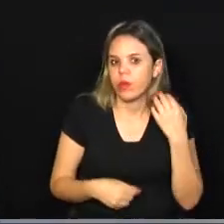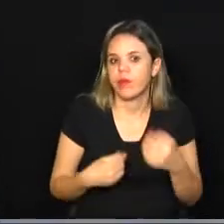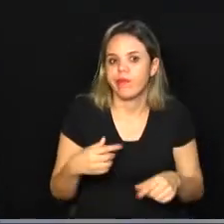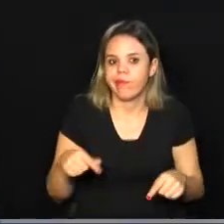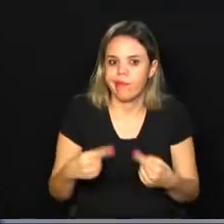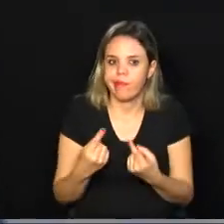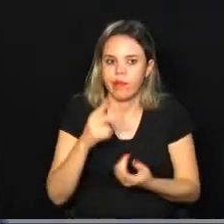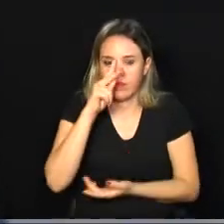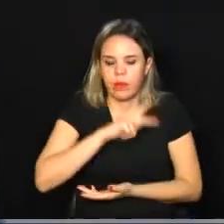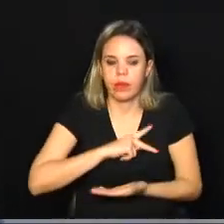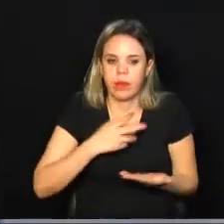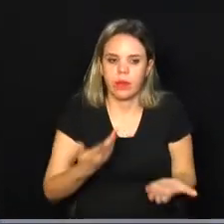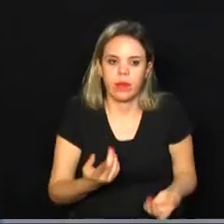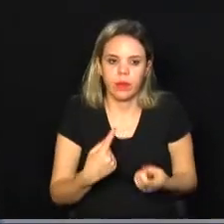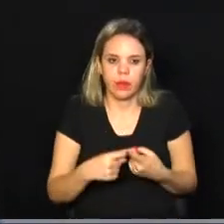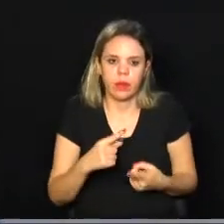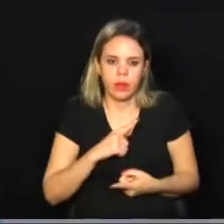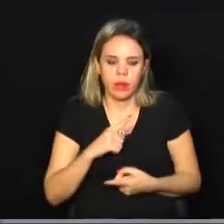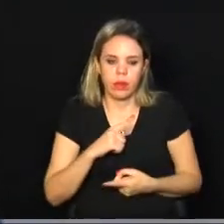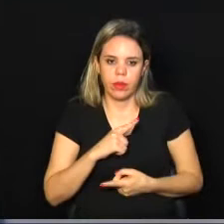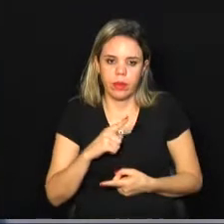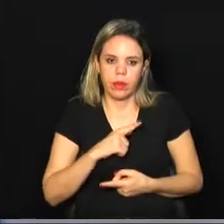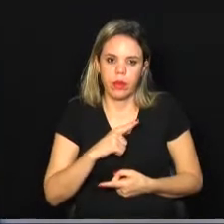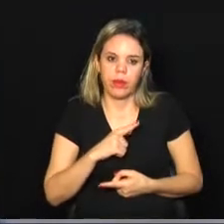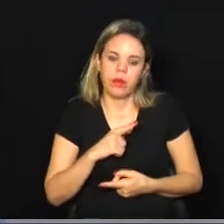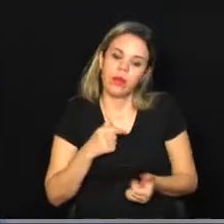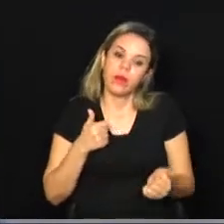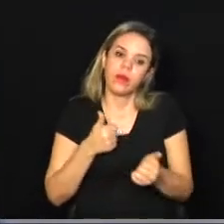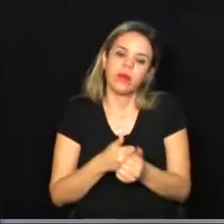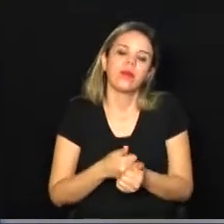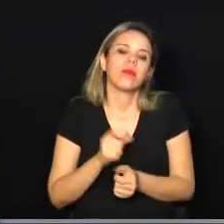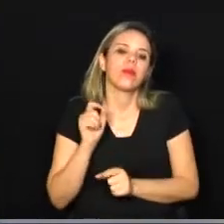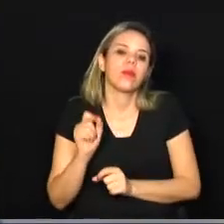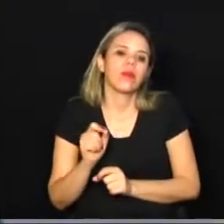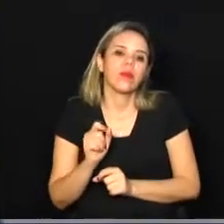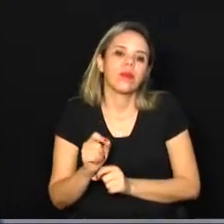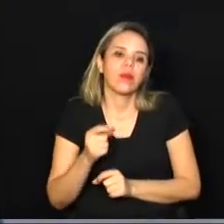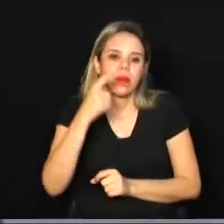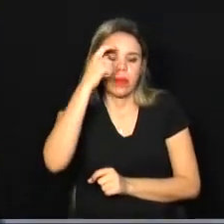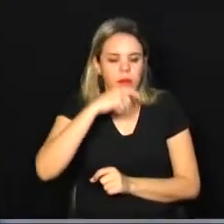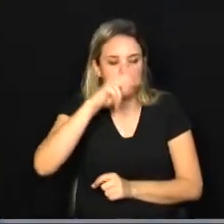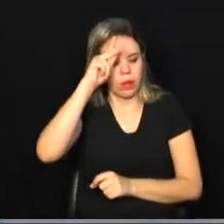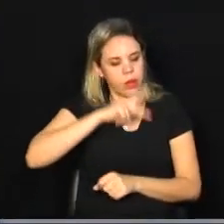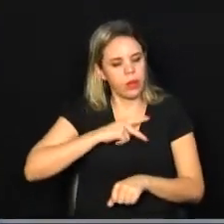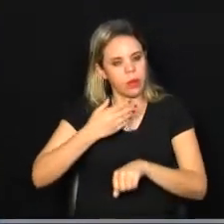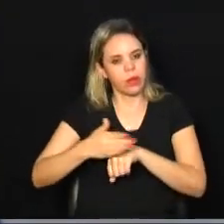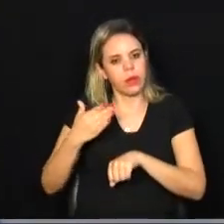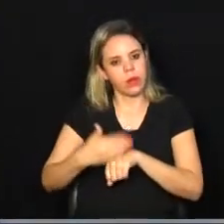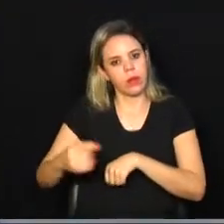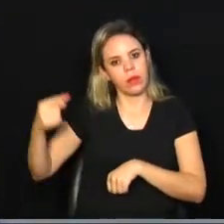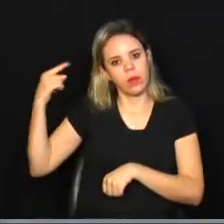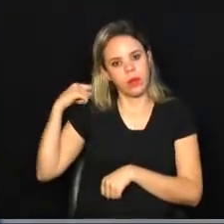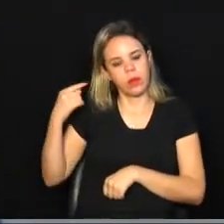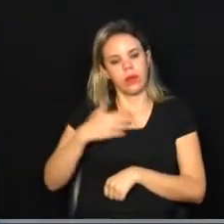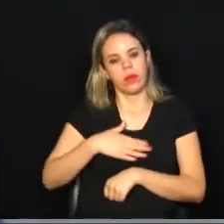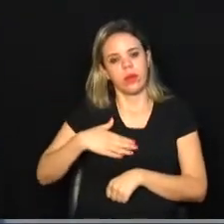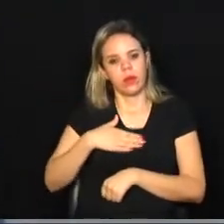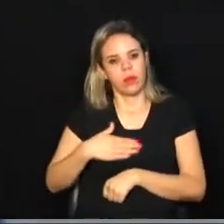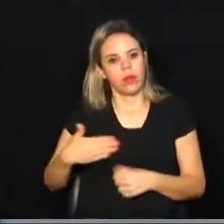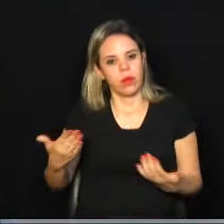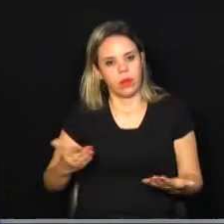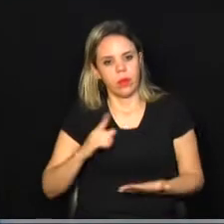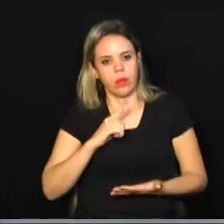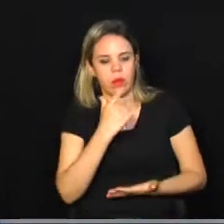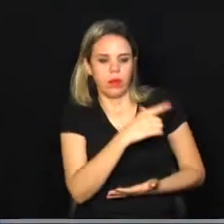para mim, né? Porque existem modalidades que são mais próximas, que eu mesma pratiquei ou pratico por hobby. Agora,